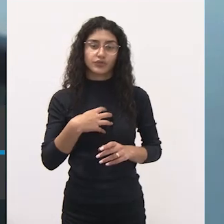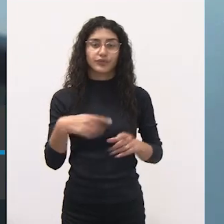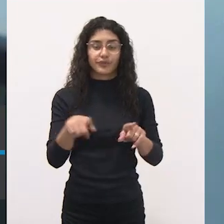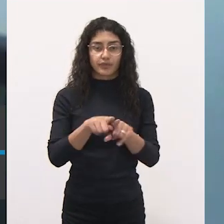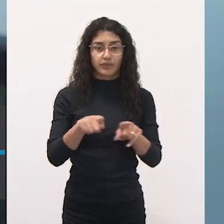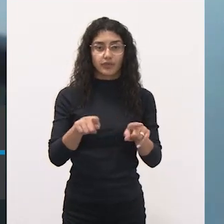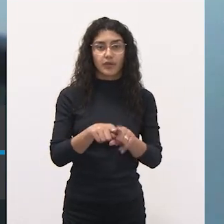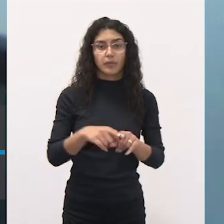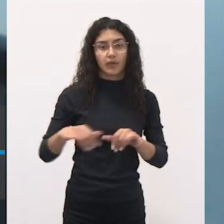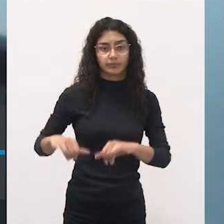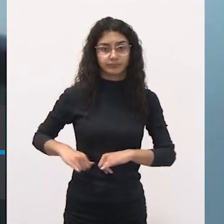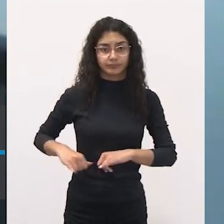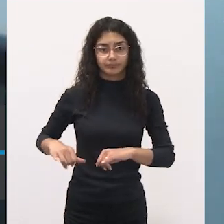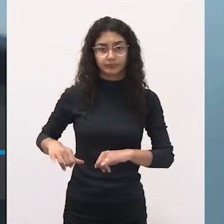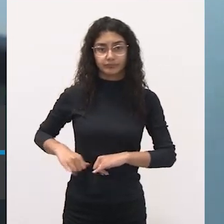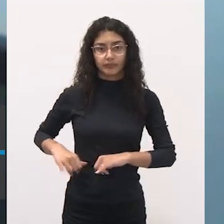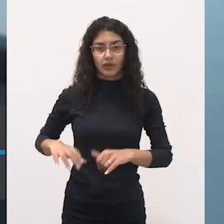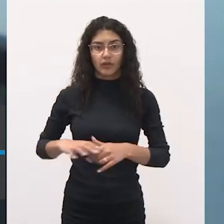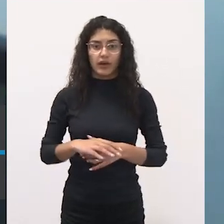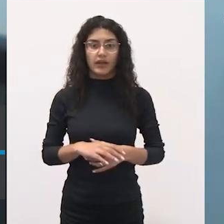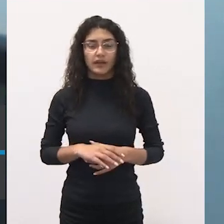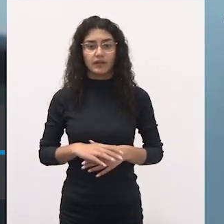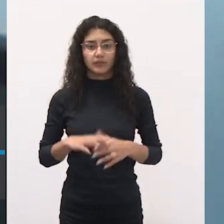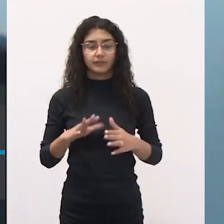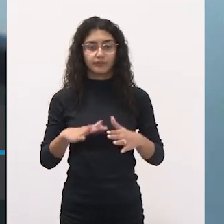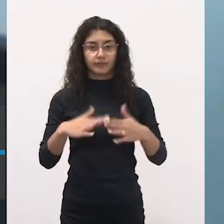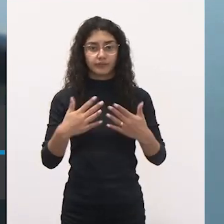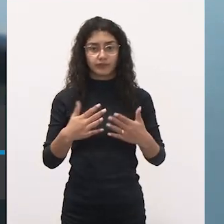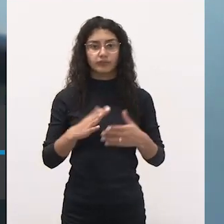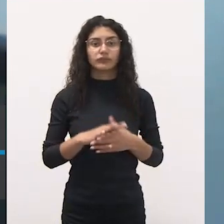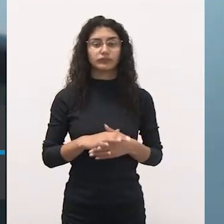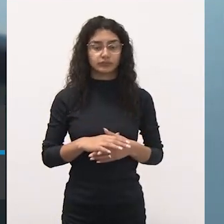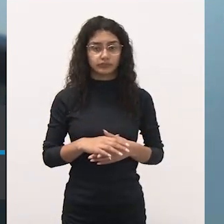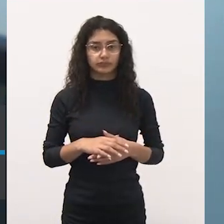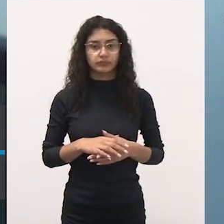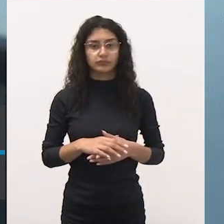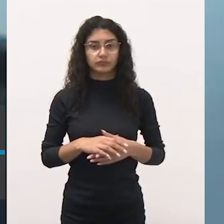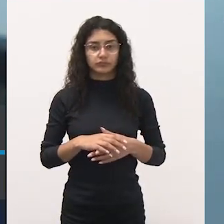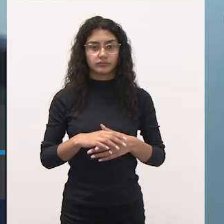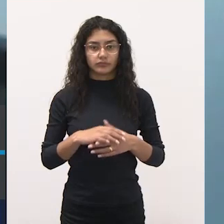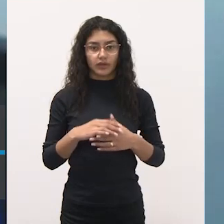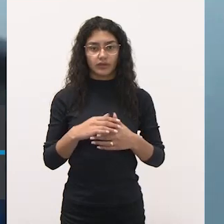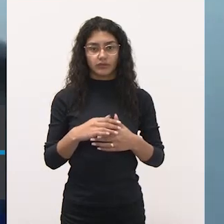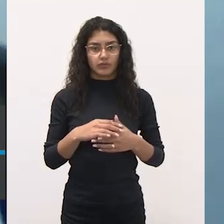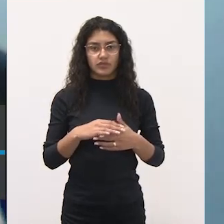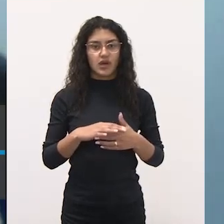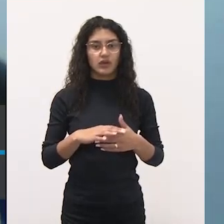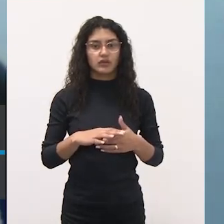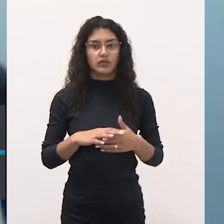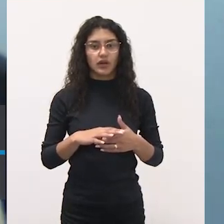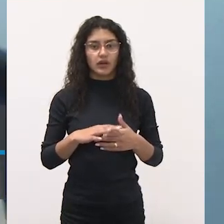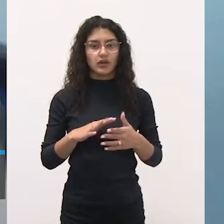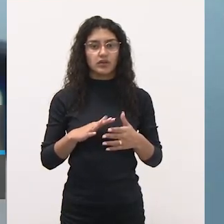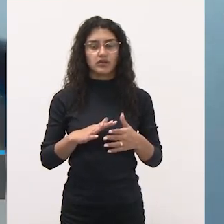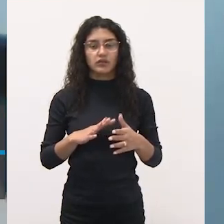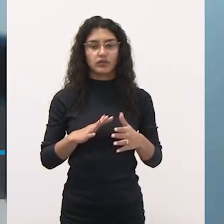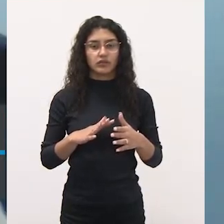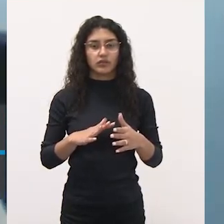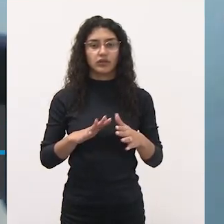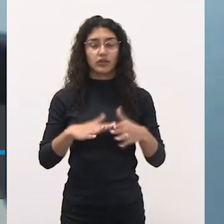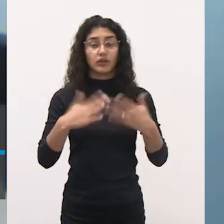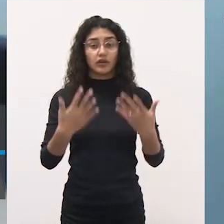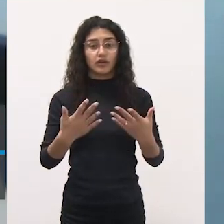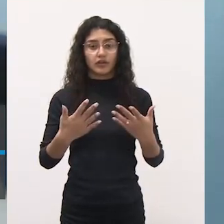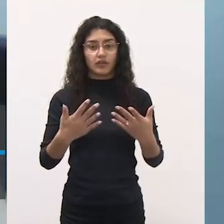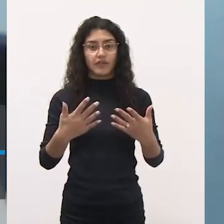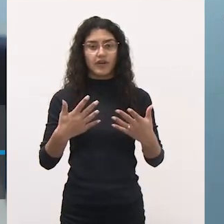quando você fala o nome, né, você também está